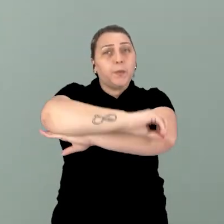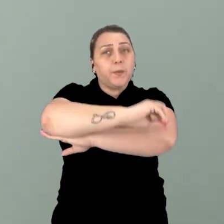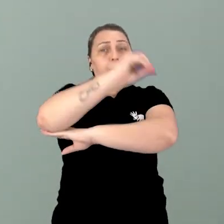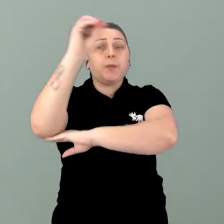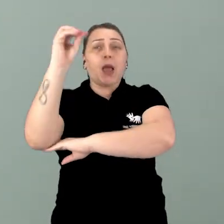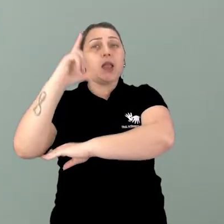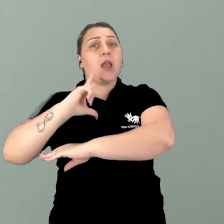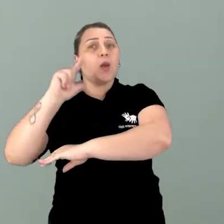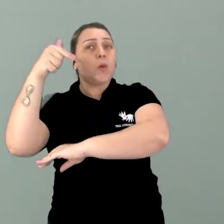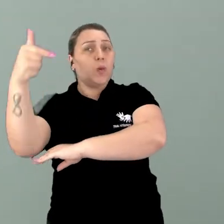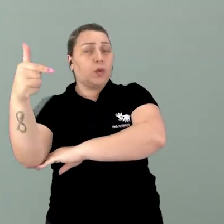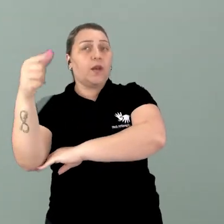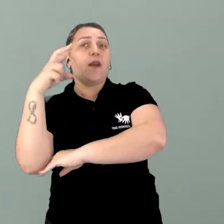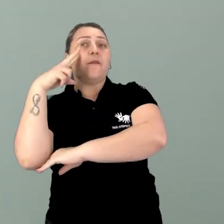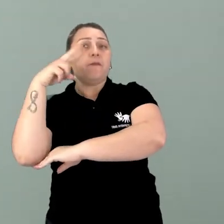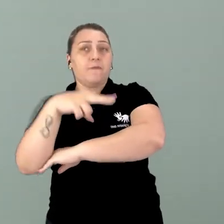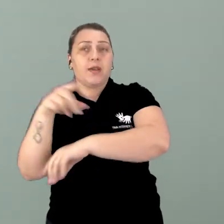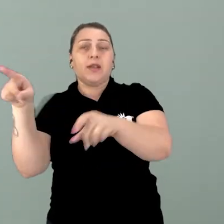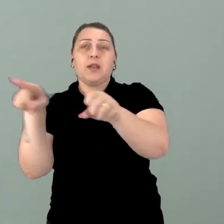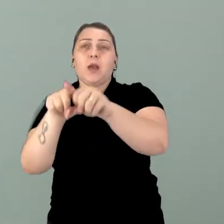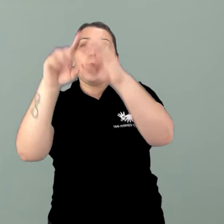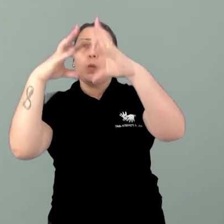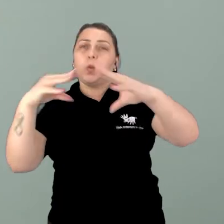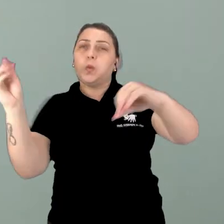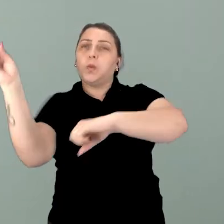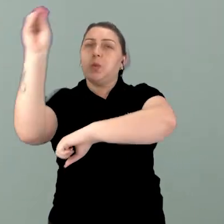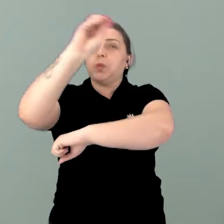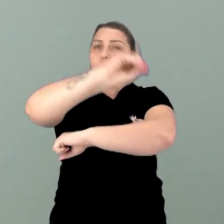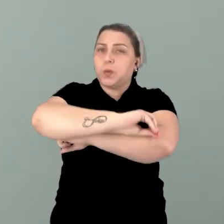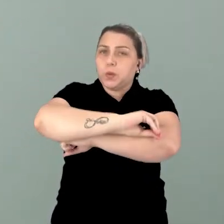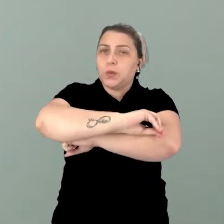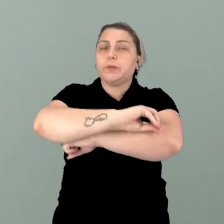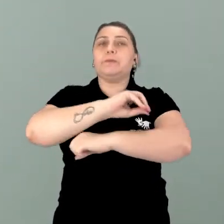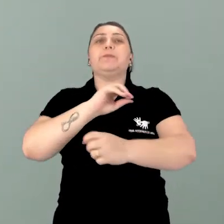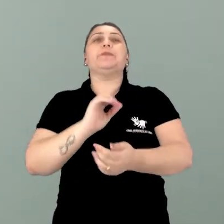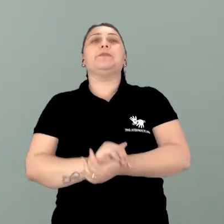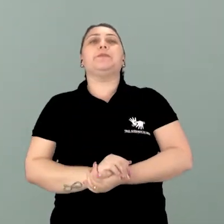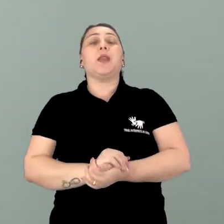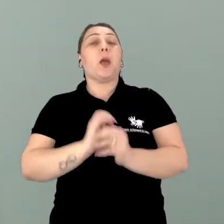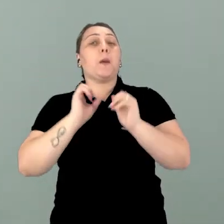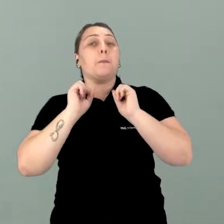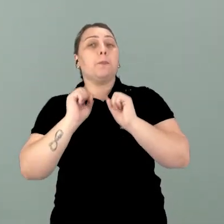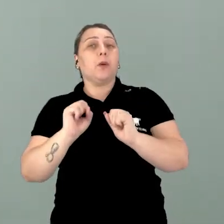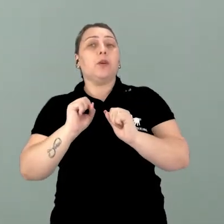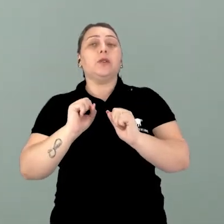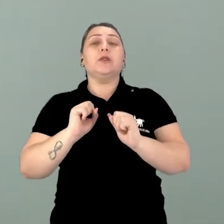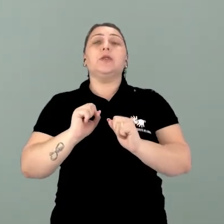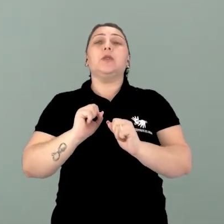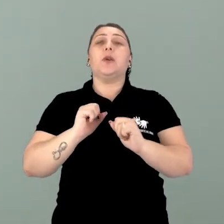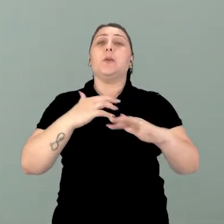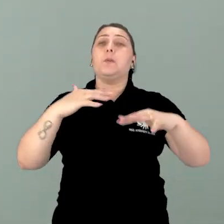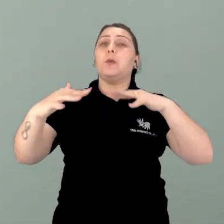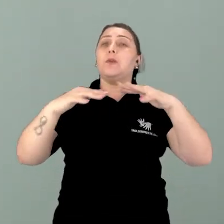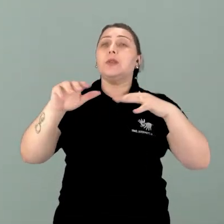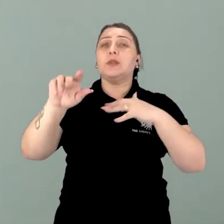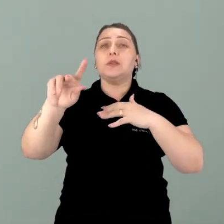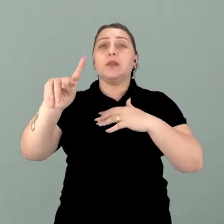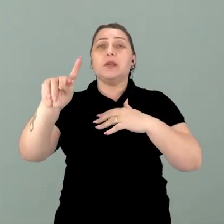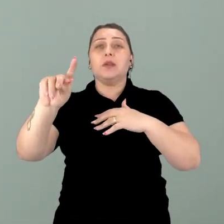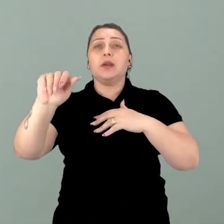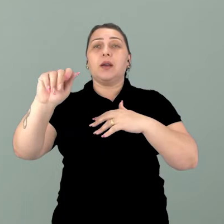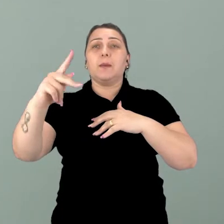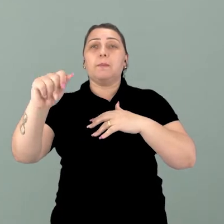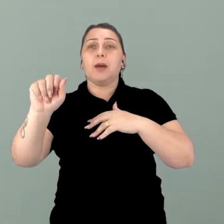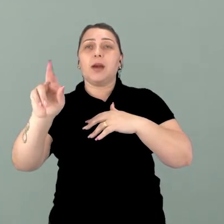vai ter um outro momento que a gente vai ver ele desaparecer. E tudo isso a gente pode englobar aí como movimento aparente